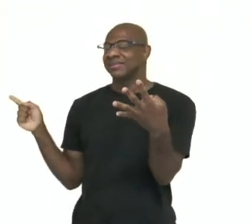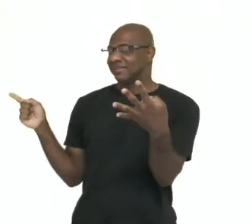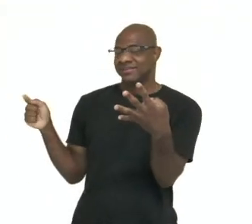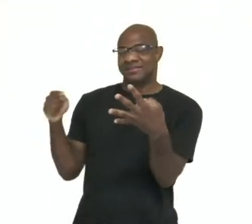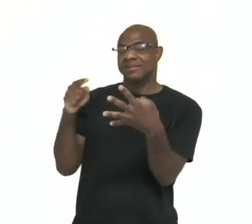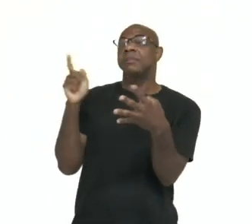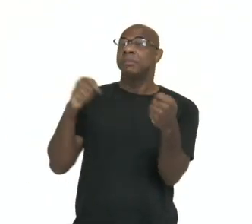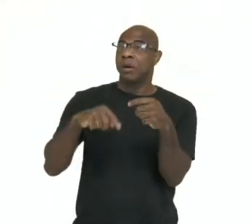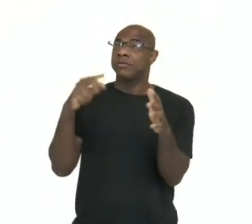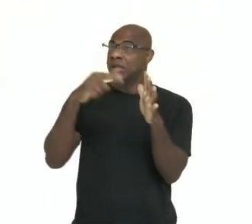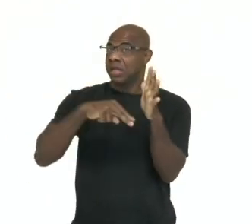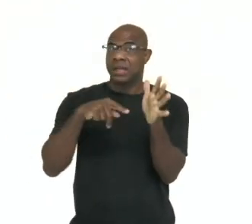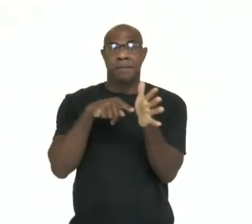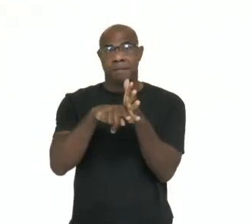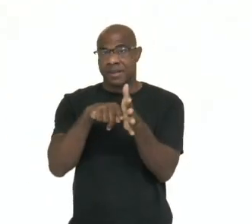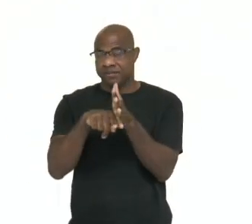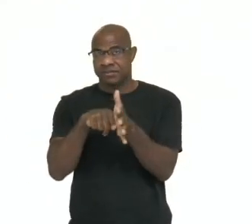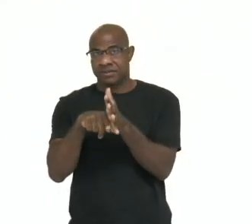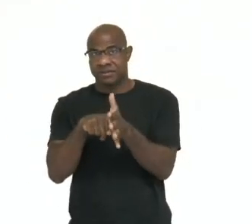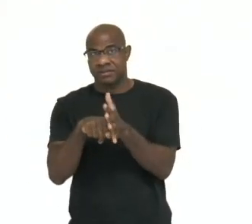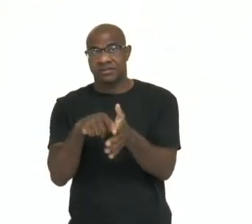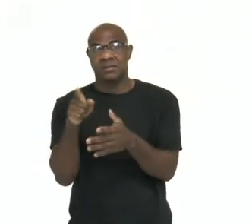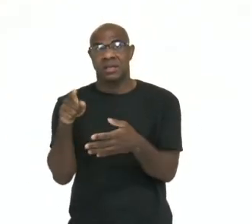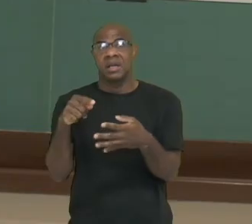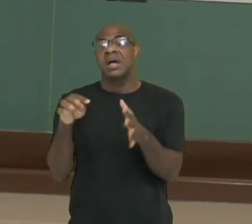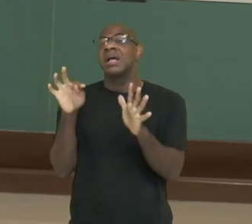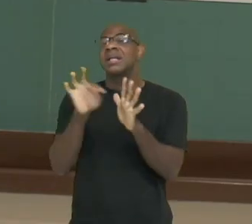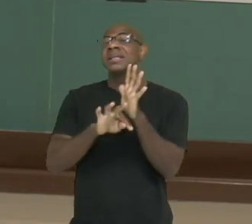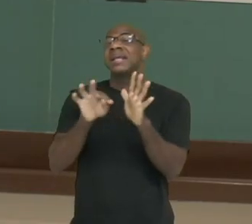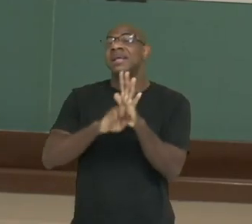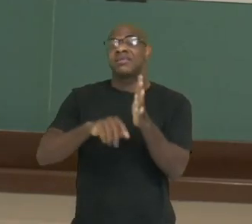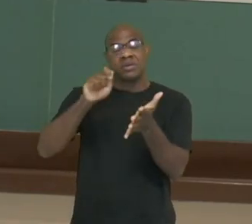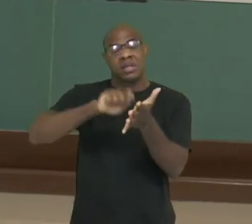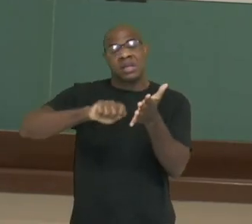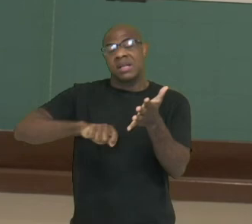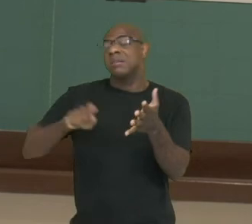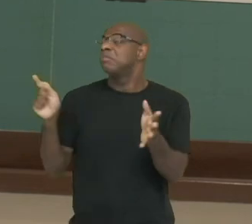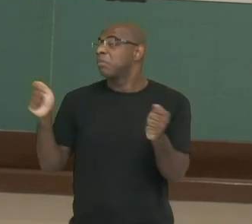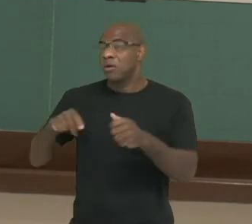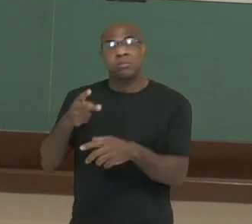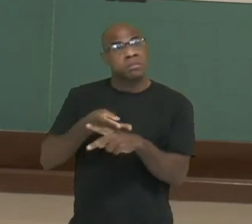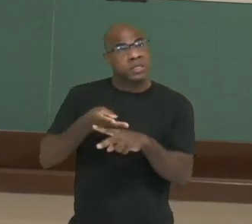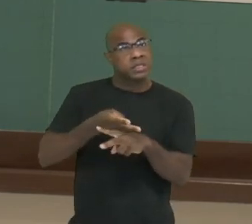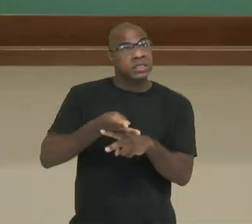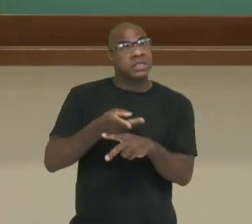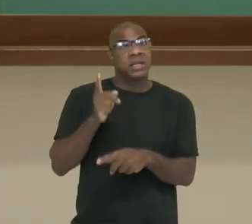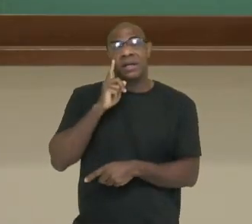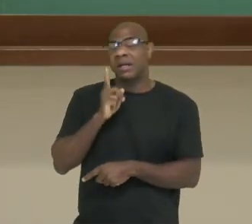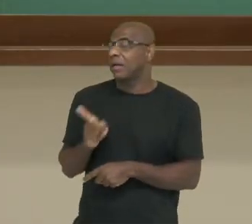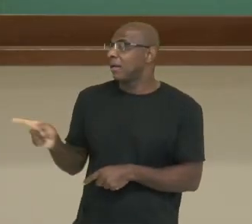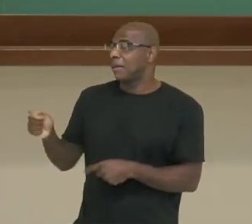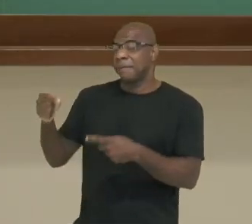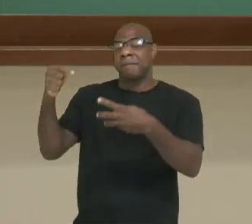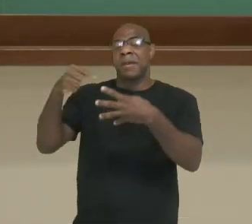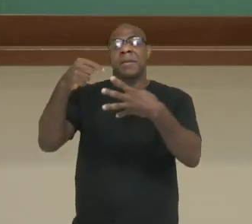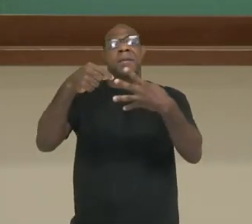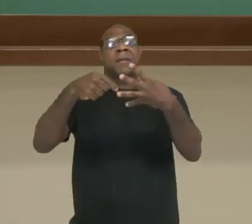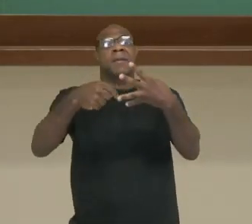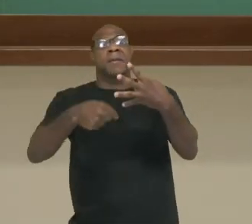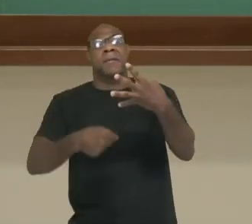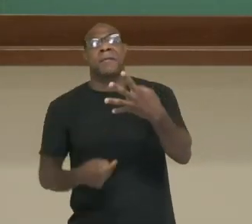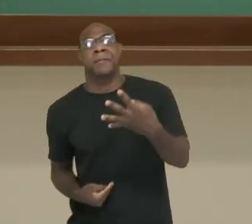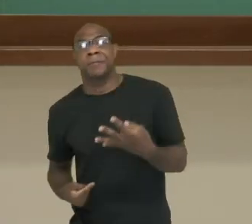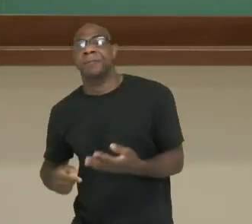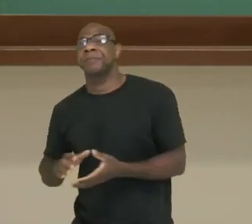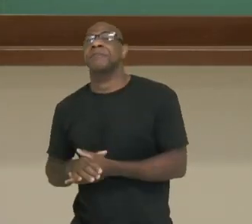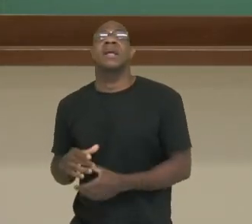Reich, Os Fuzis da Senhora Carrard. Ai, gente, é lindo demais esse texto, assim. Tem uma personagem, né, por exemplo,